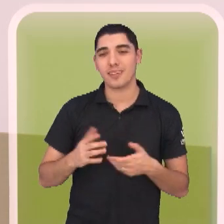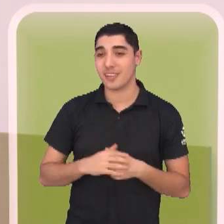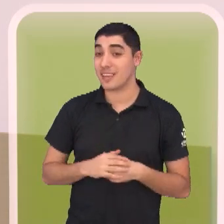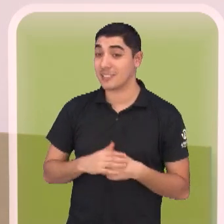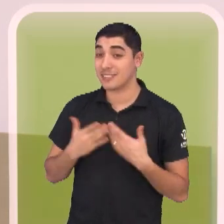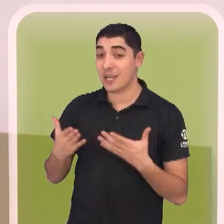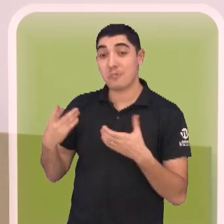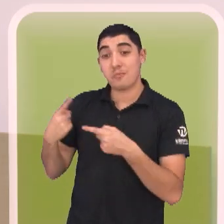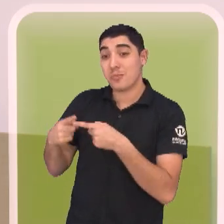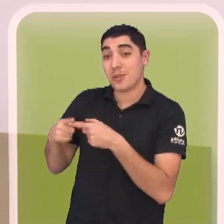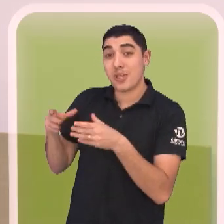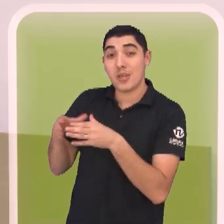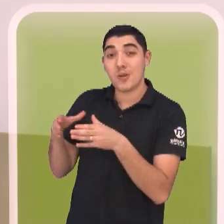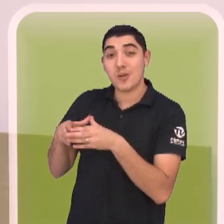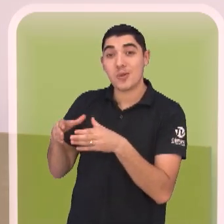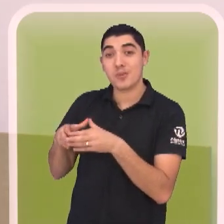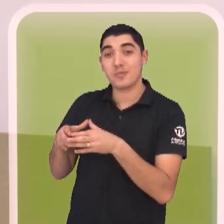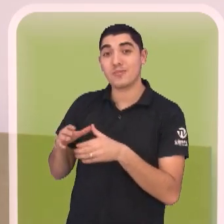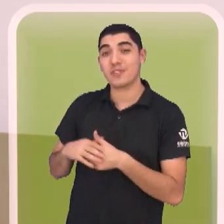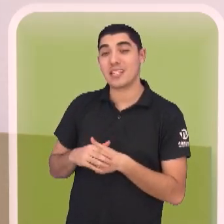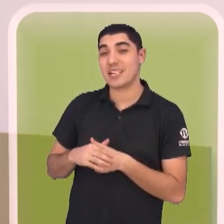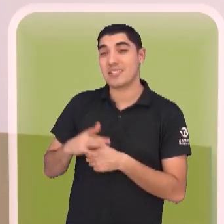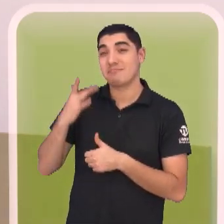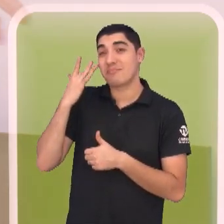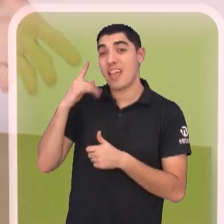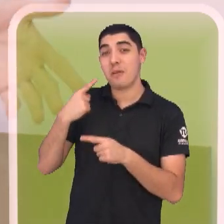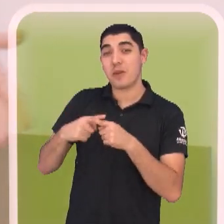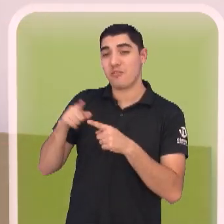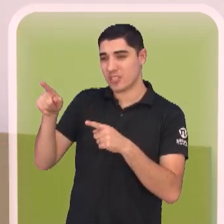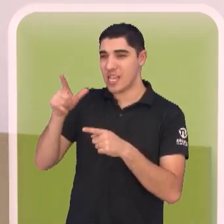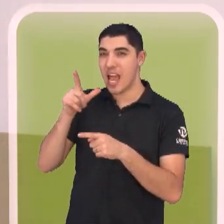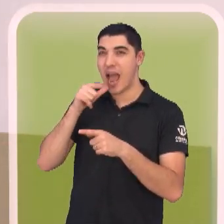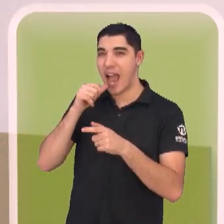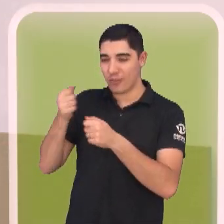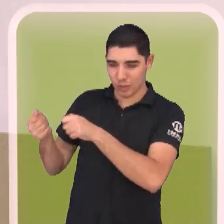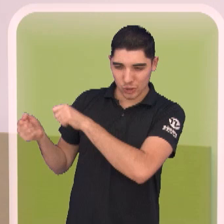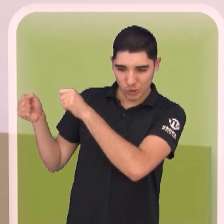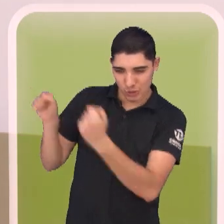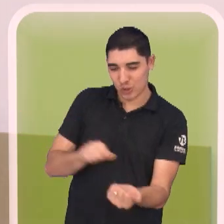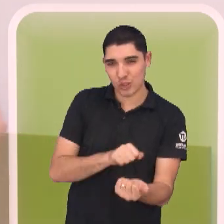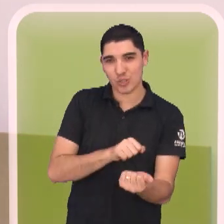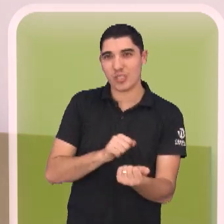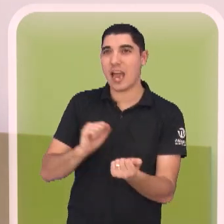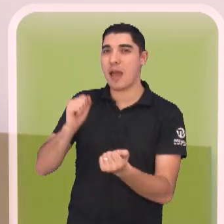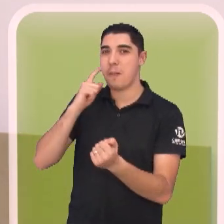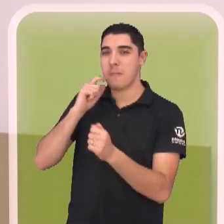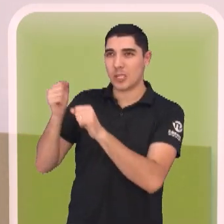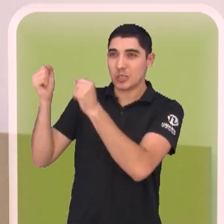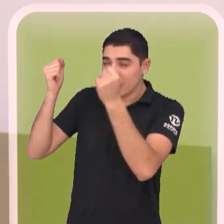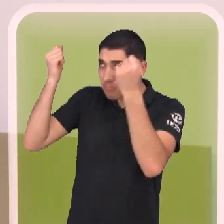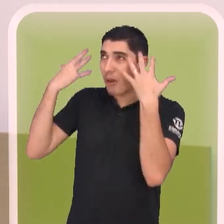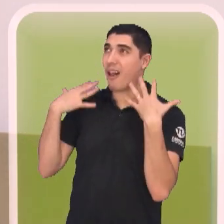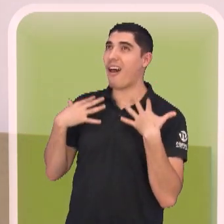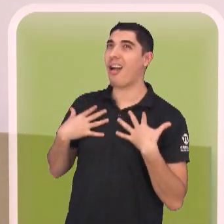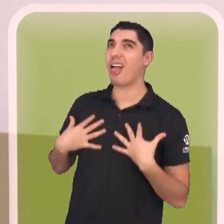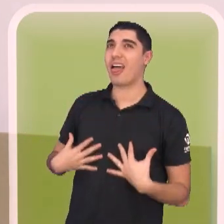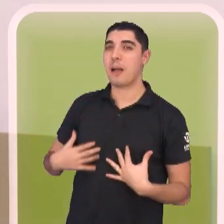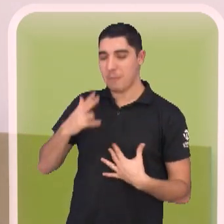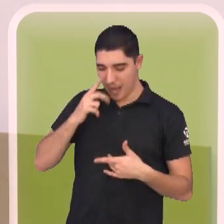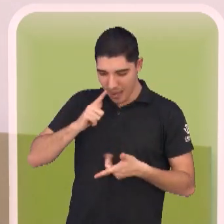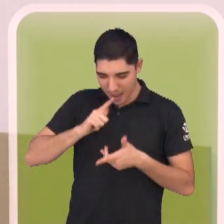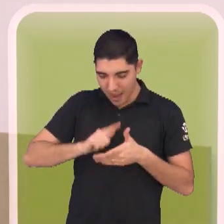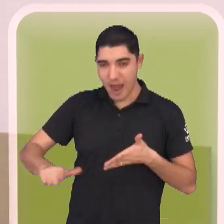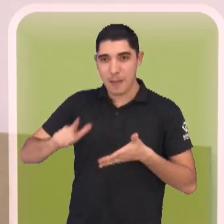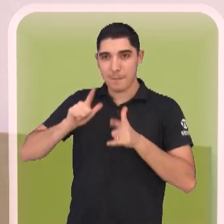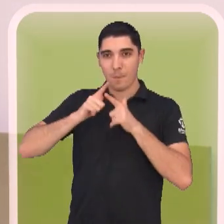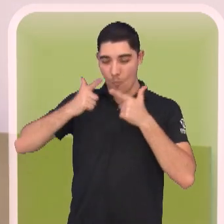porque você não sei você joga um balde de água assim ver como se fosse um balde de água de uma vez limpa tudo Lava